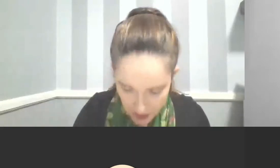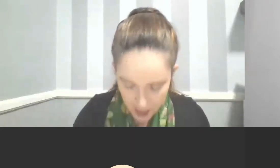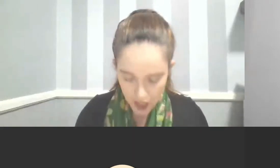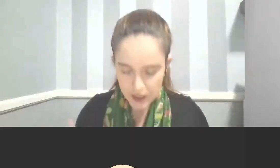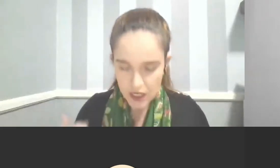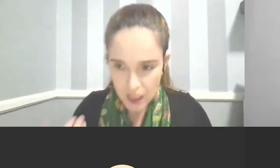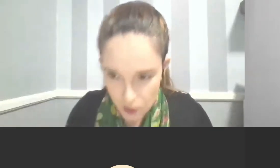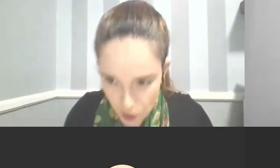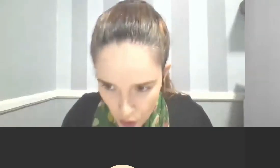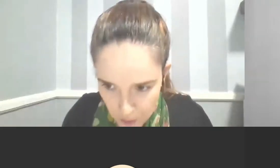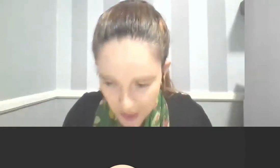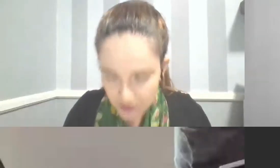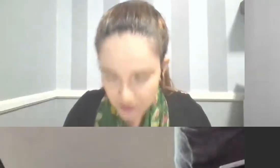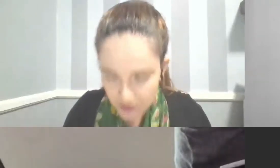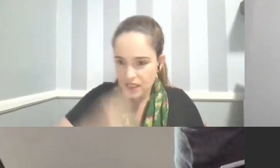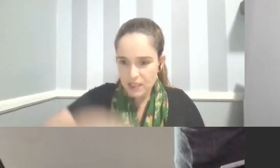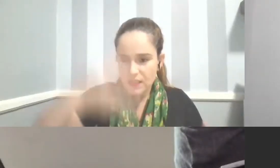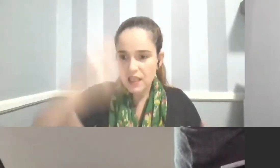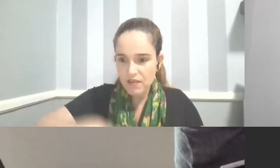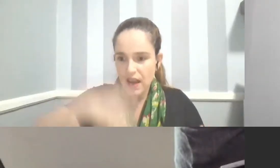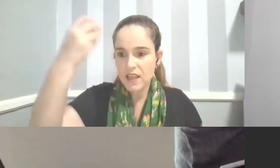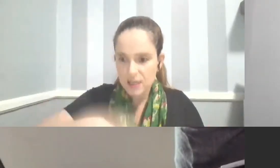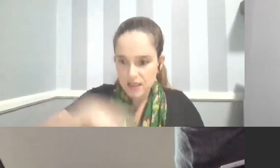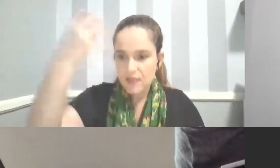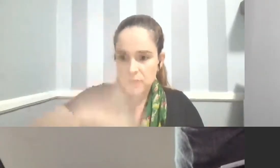esse sangue, eu inclino o corpo para frente e esse